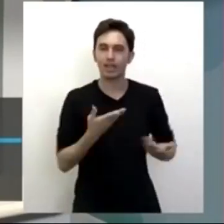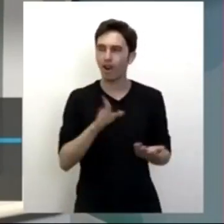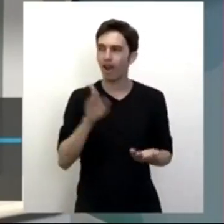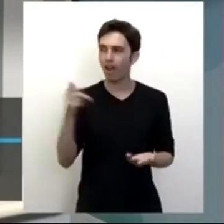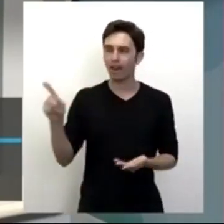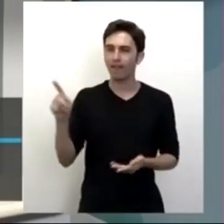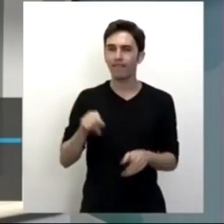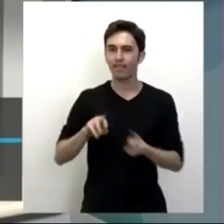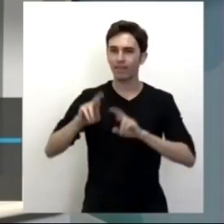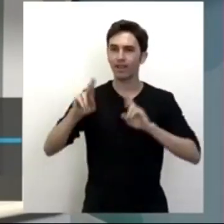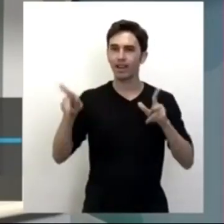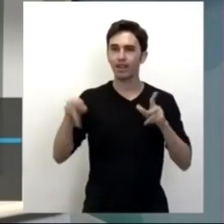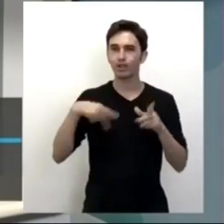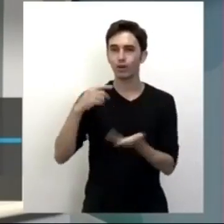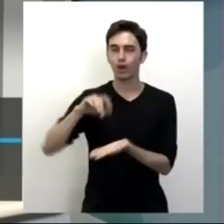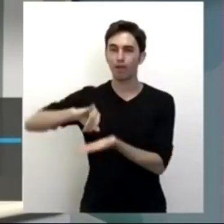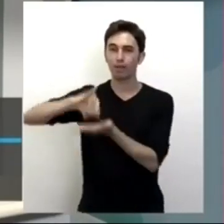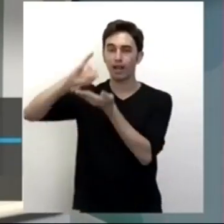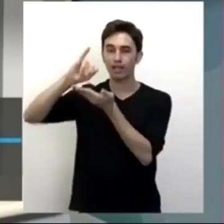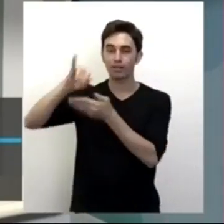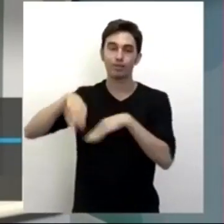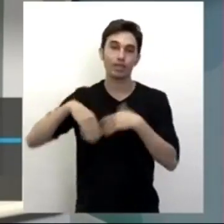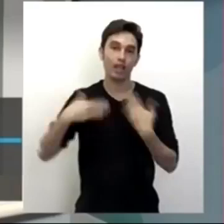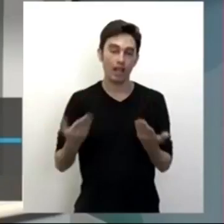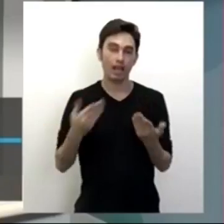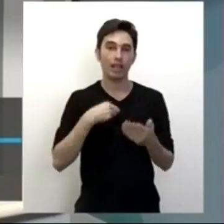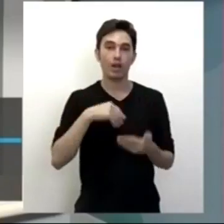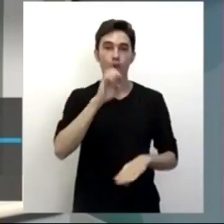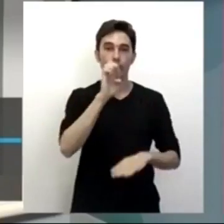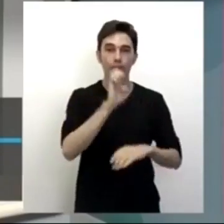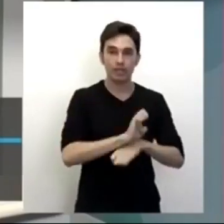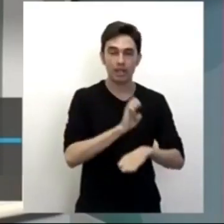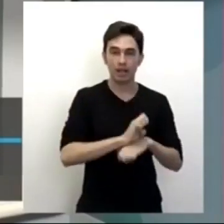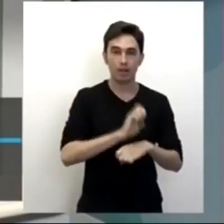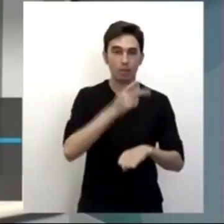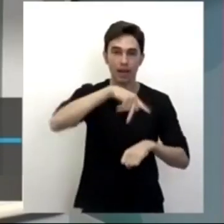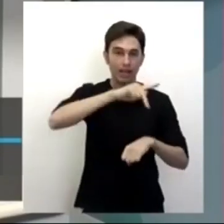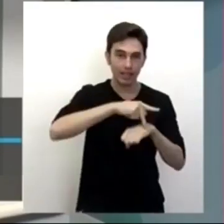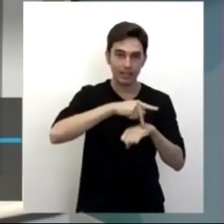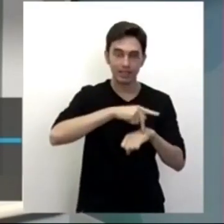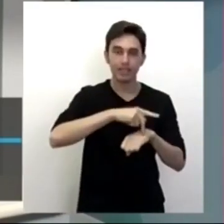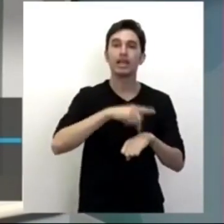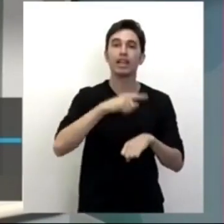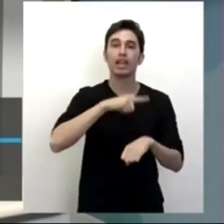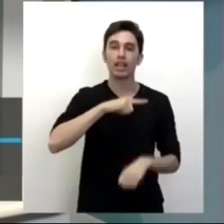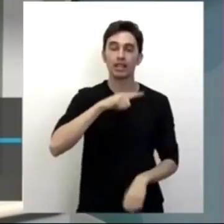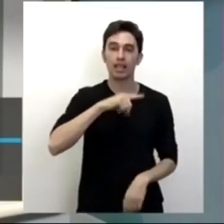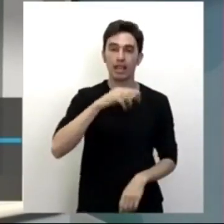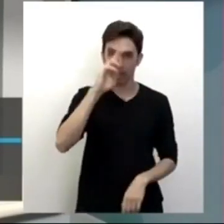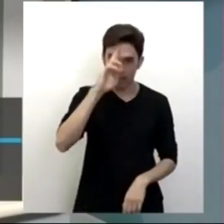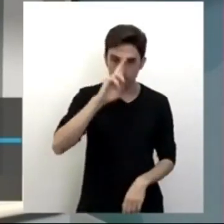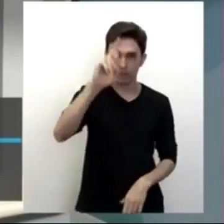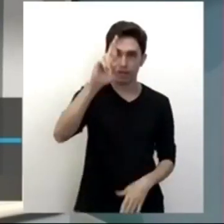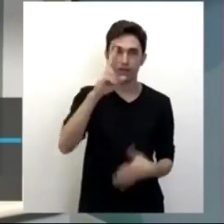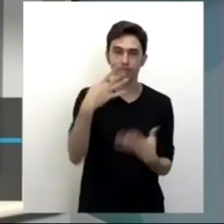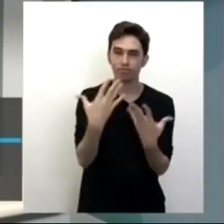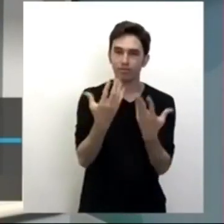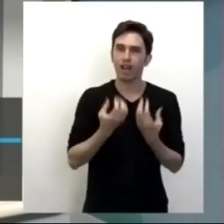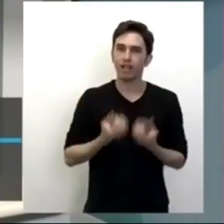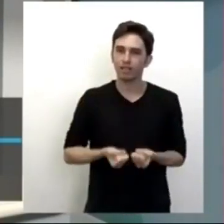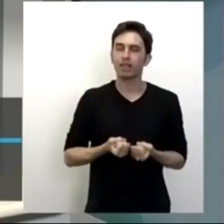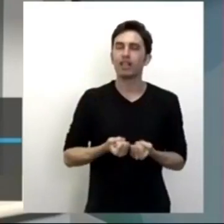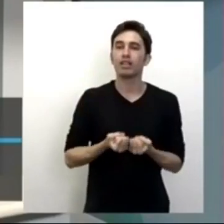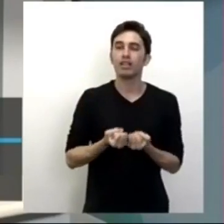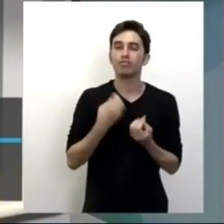capitalista, né? Então, nesse sentido, o Estado, né, ele assume a responsabilidade, né, de, através